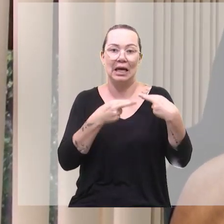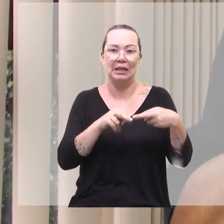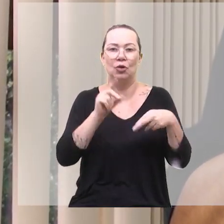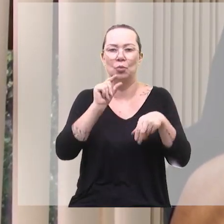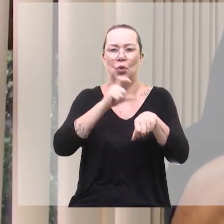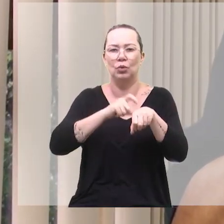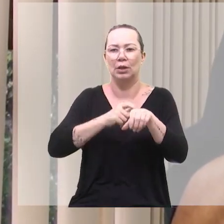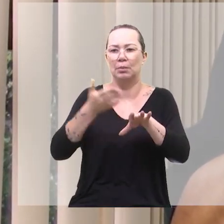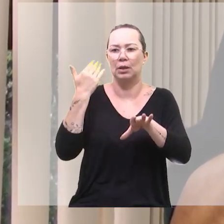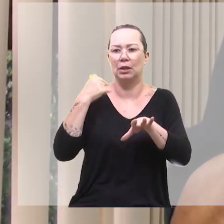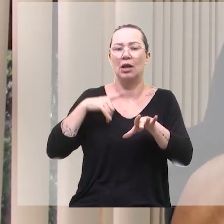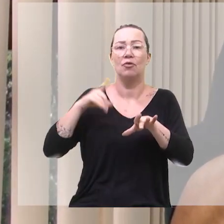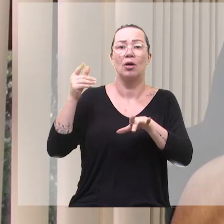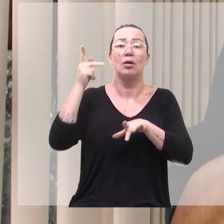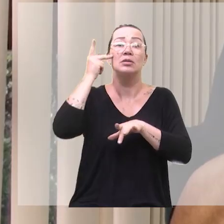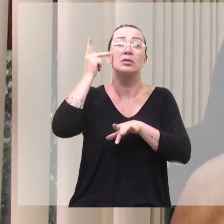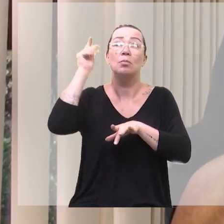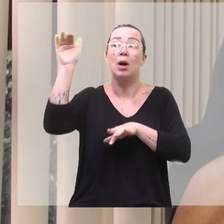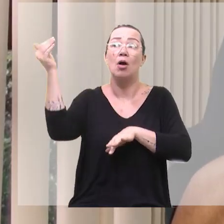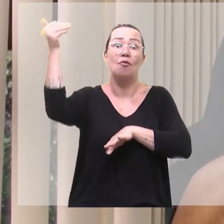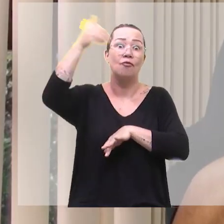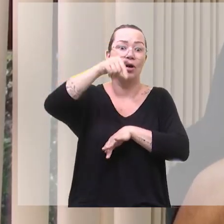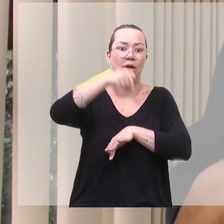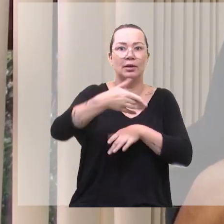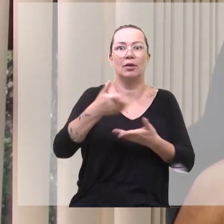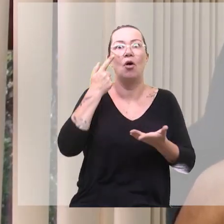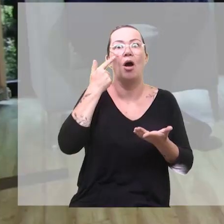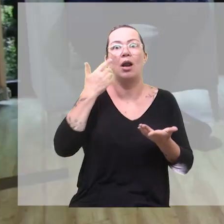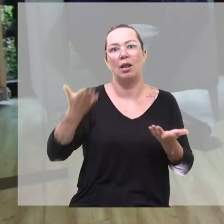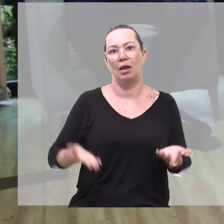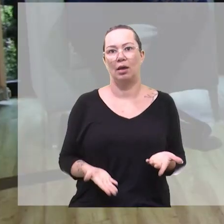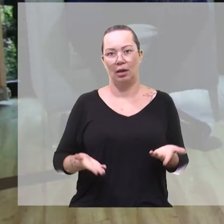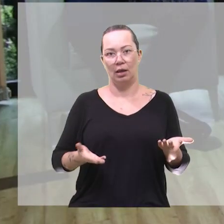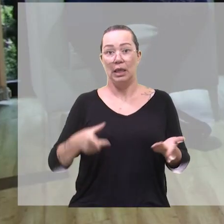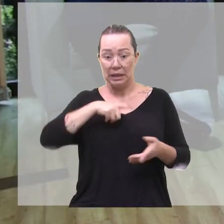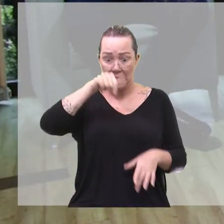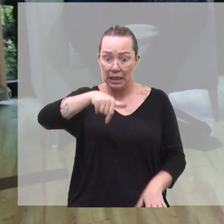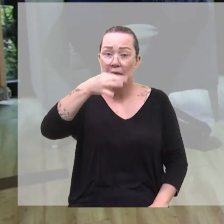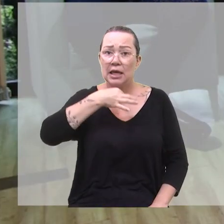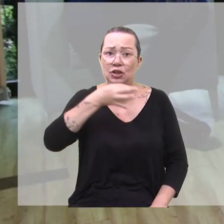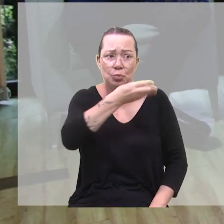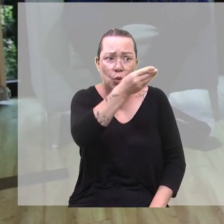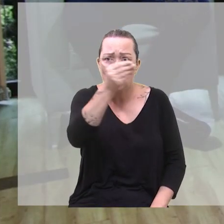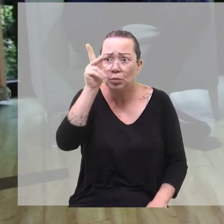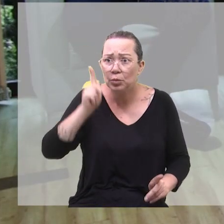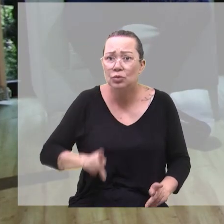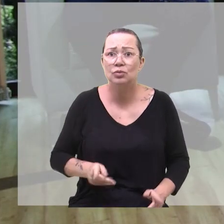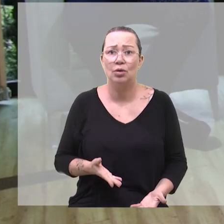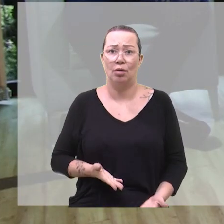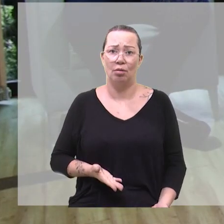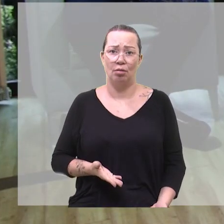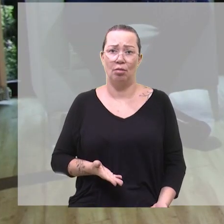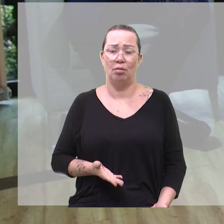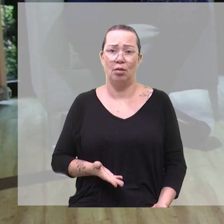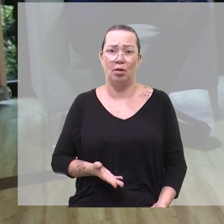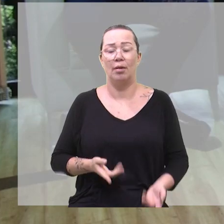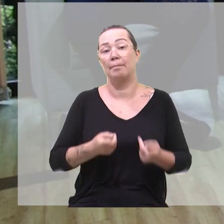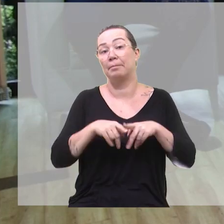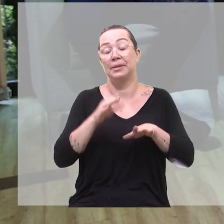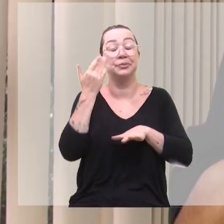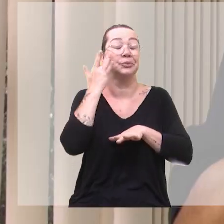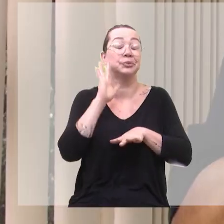A Rondon, aí, esses tempos atrás, trouxe uma pessoa de São Paulo para fazer esse trabalho. Olha bem, nós temos aqui em Caxias bastante gente com esse